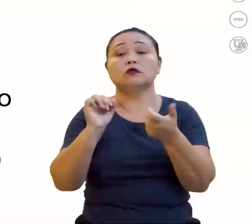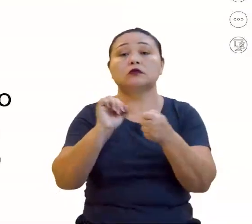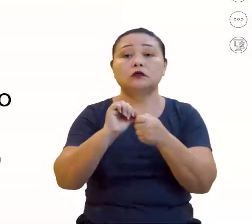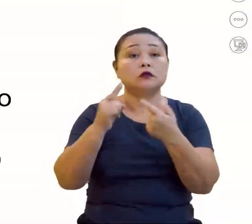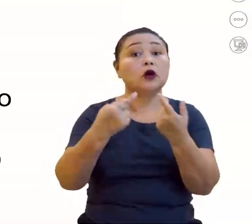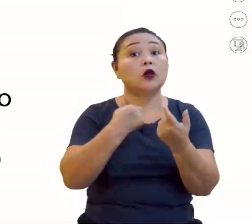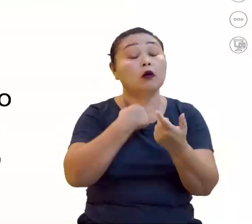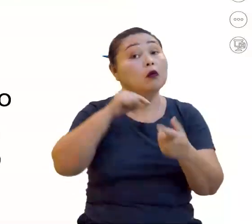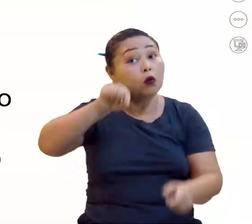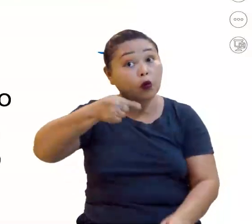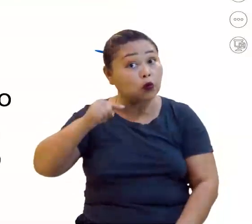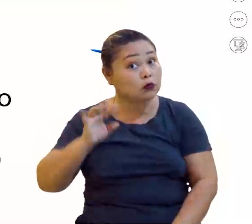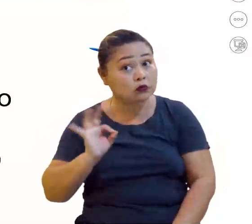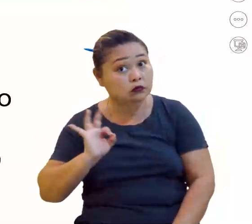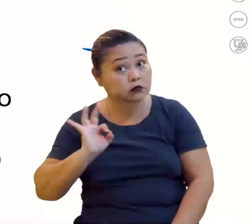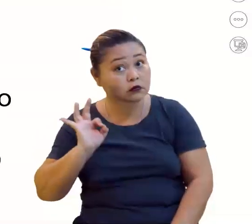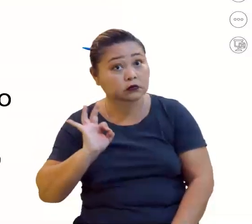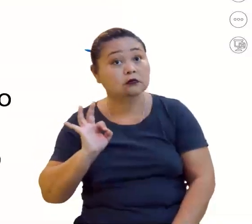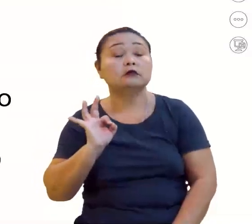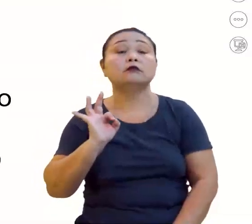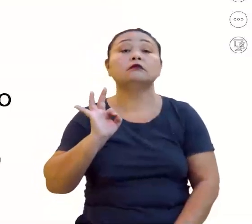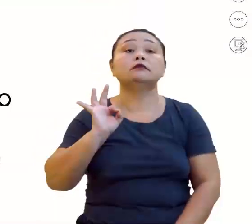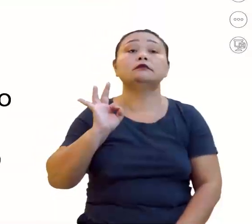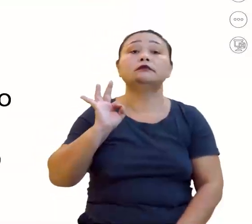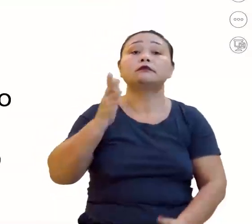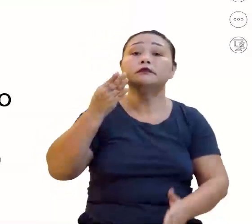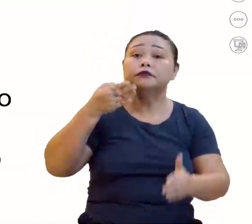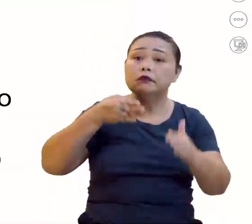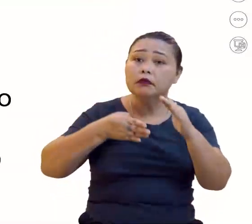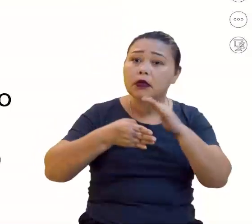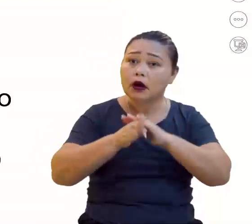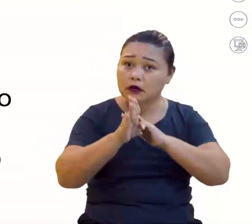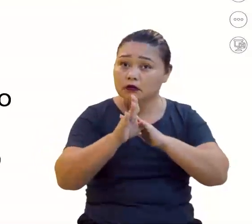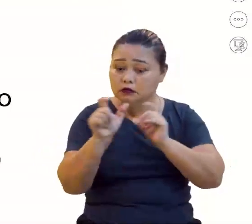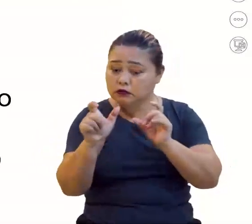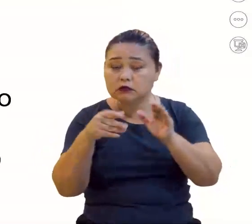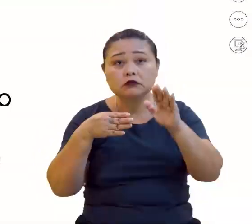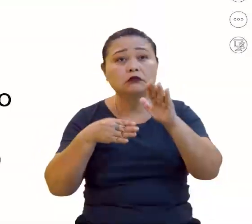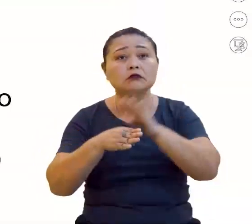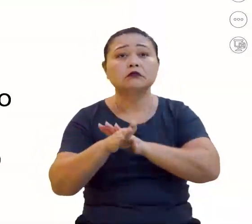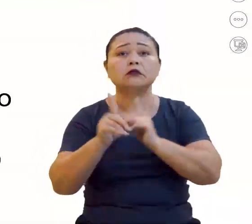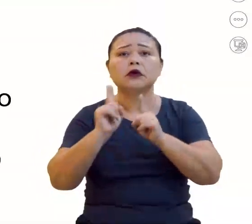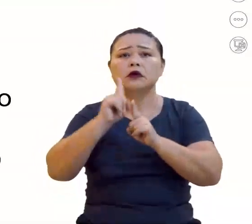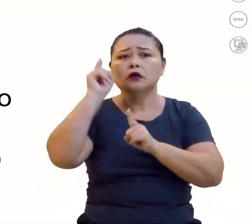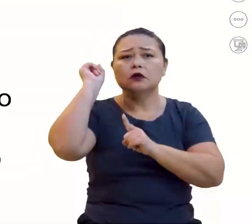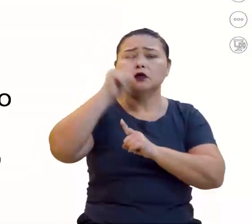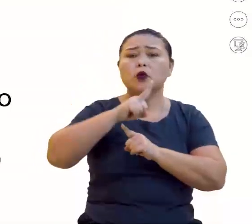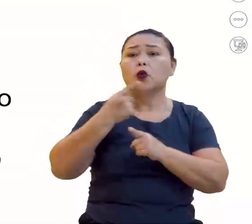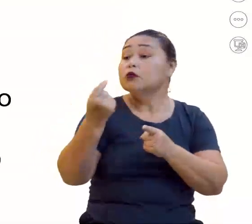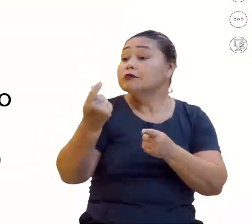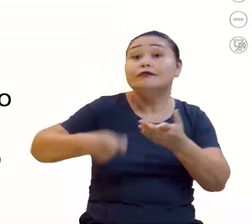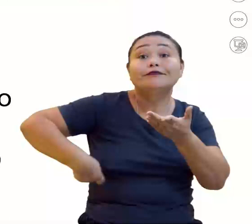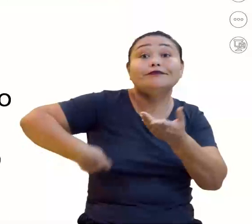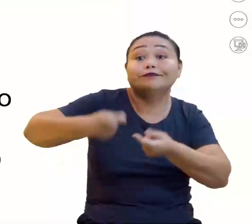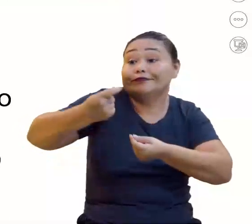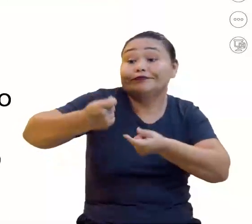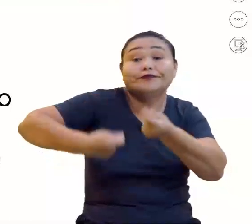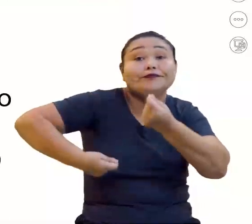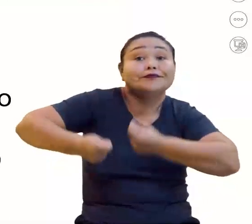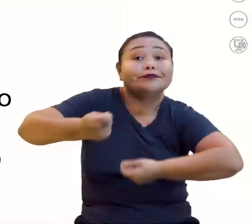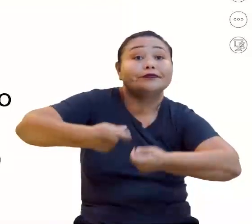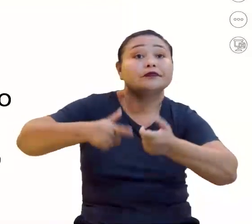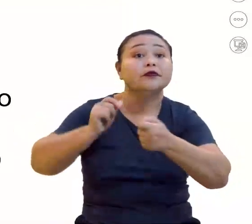pode ser quebrado. Não. Para os ingressos, pela dificuldade de disponibilizar o troco. E